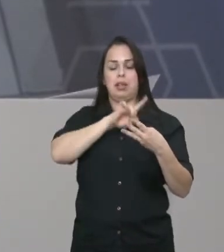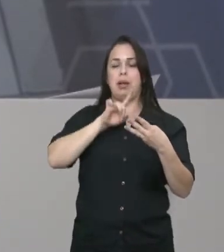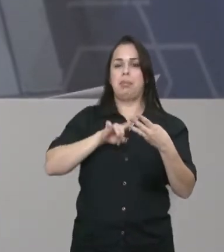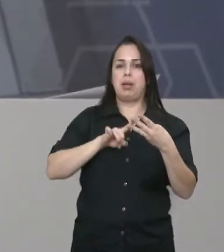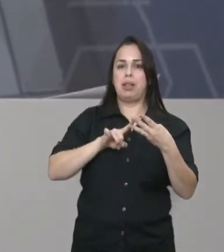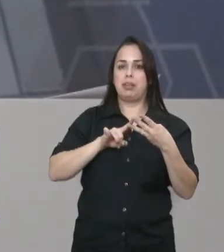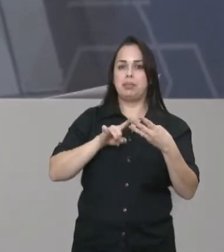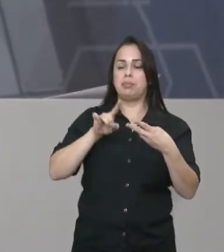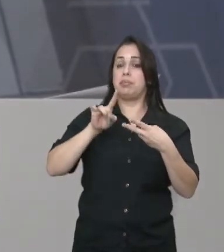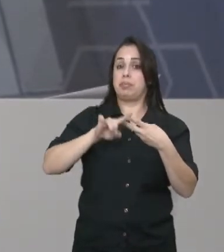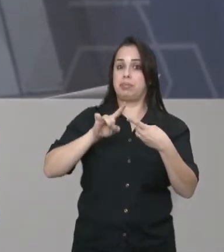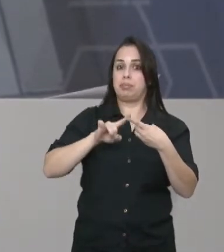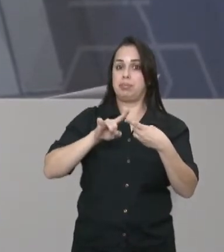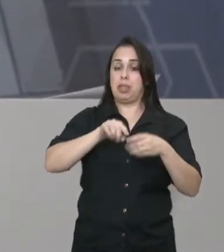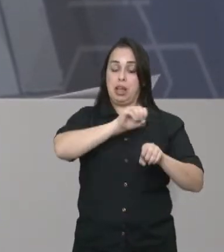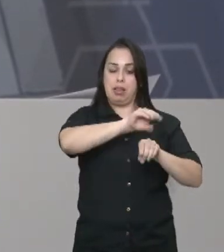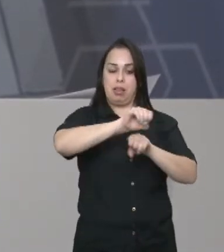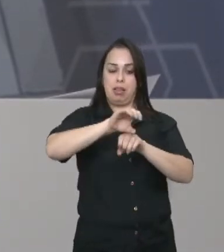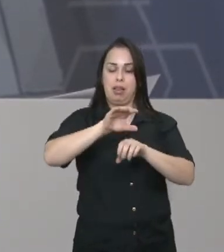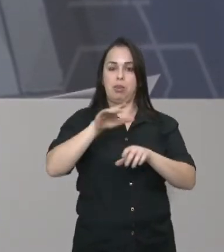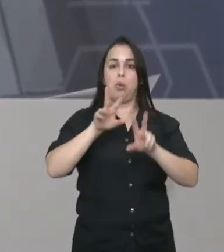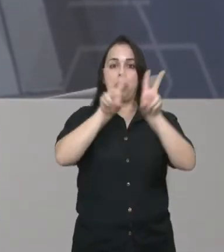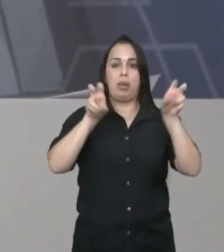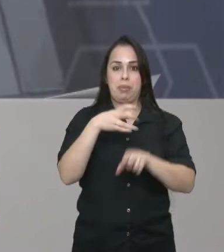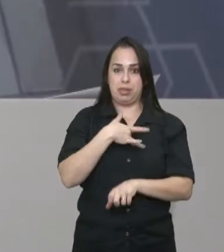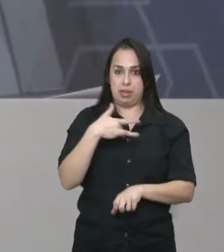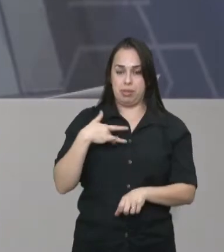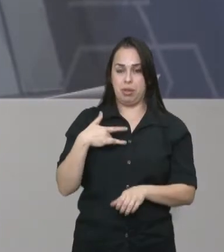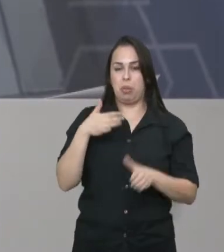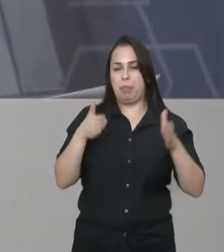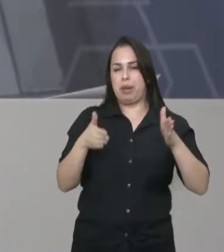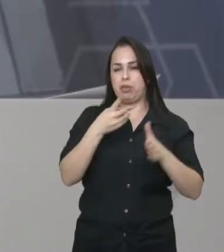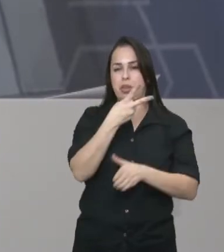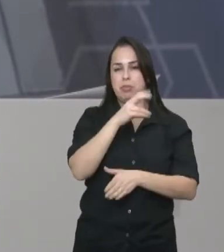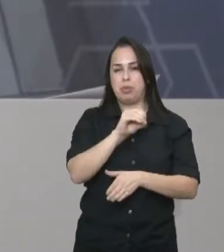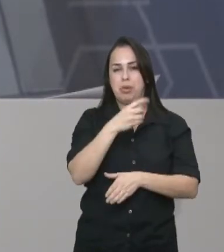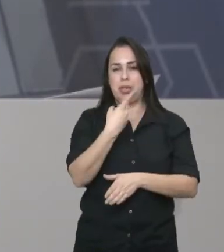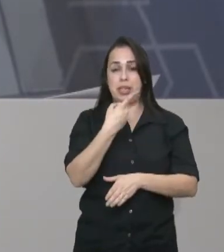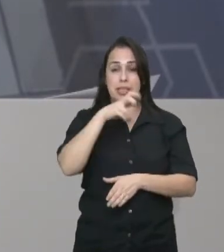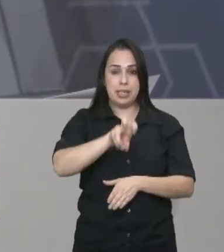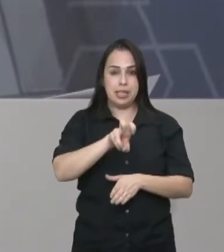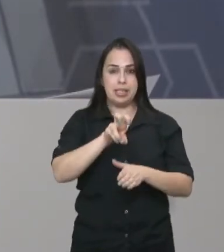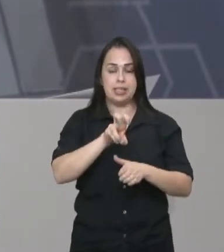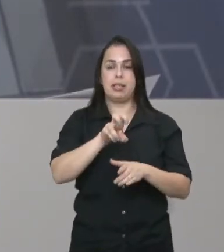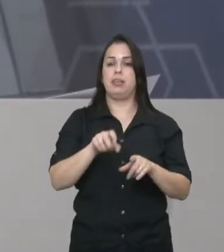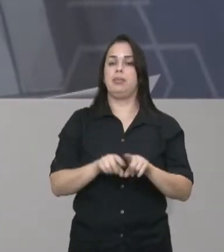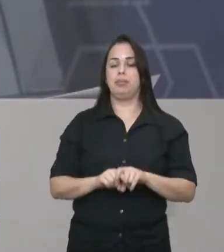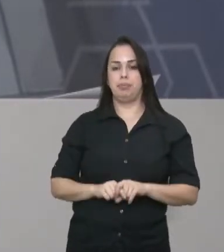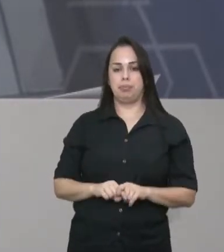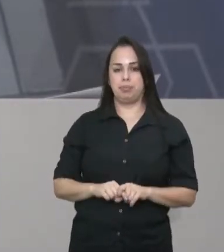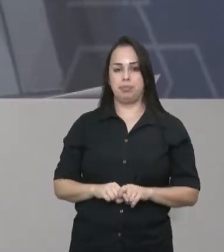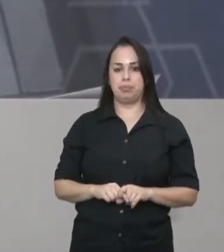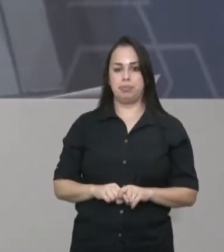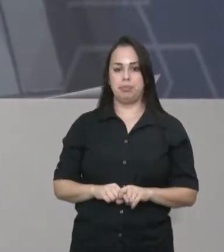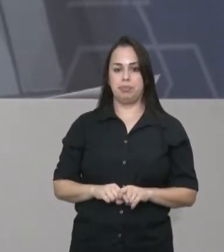e da Educação em Saúde, 2005 e 2011, tendo participado